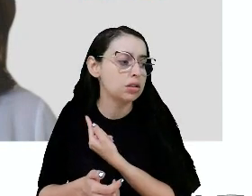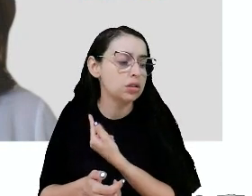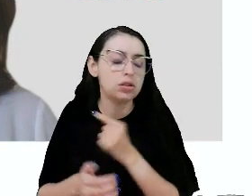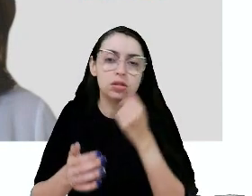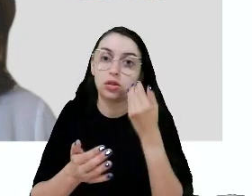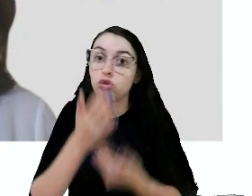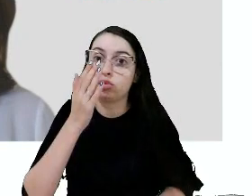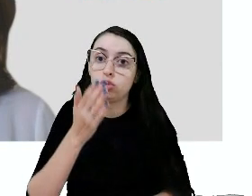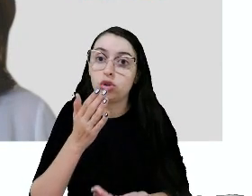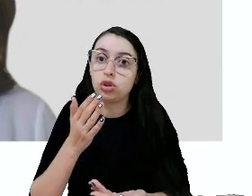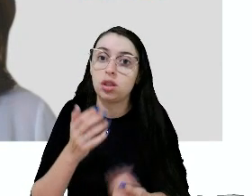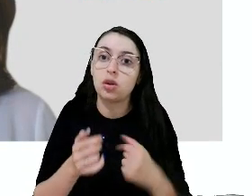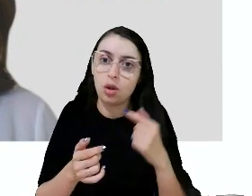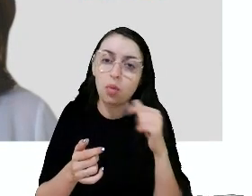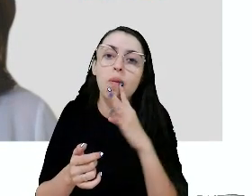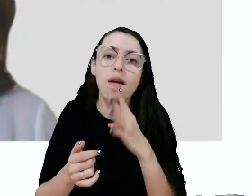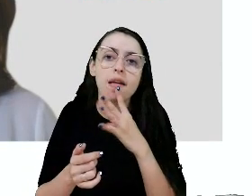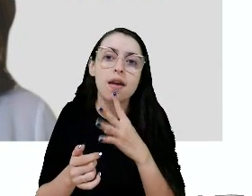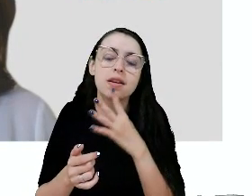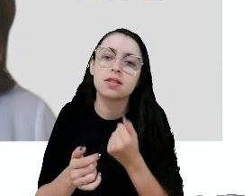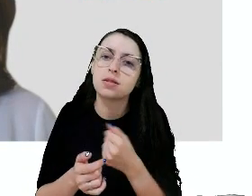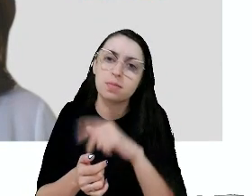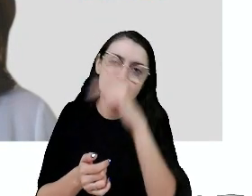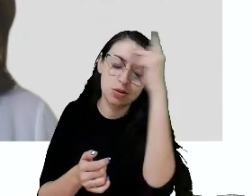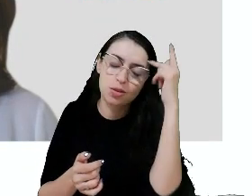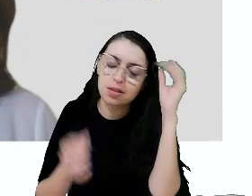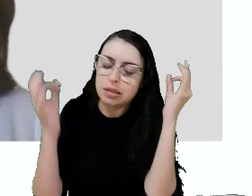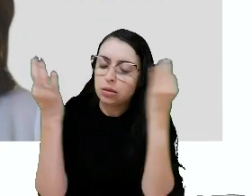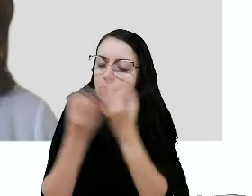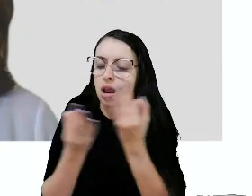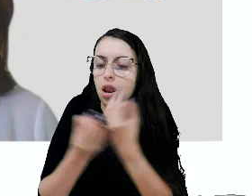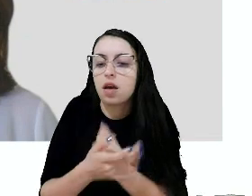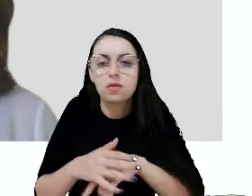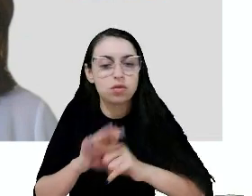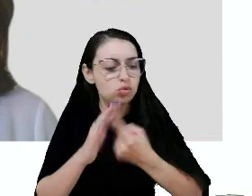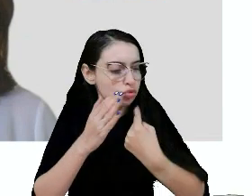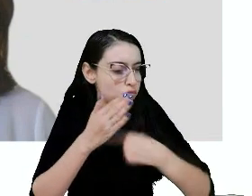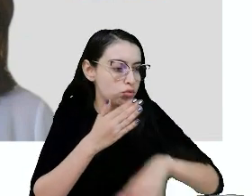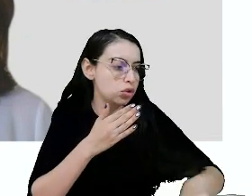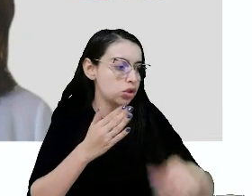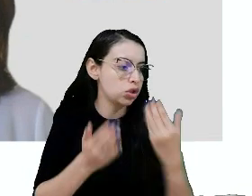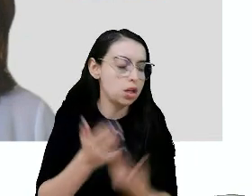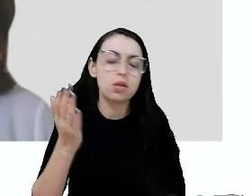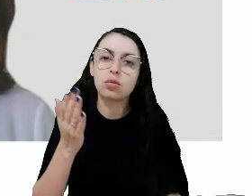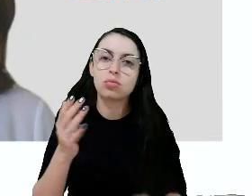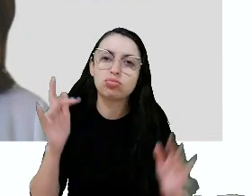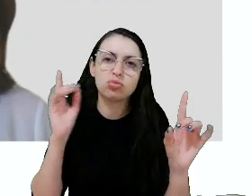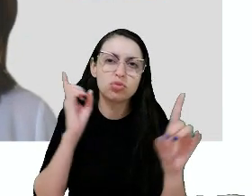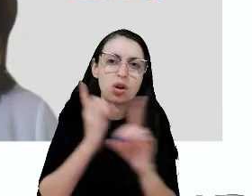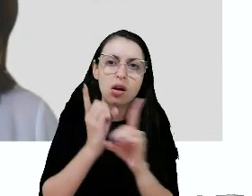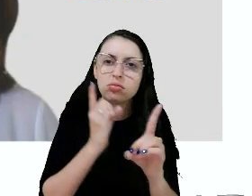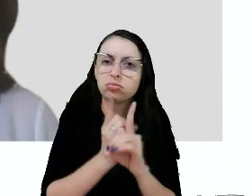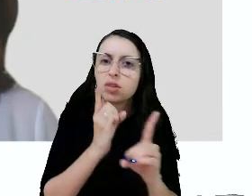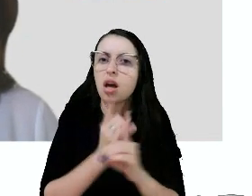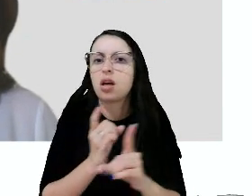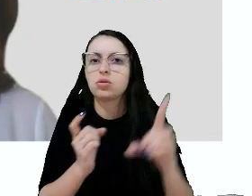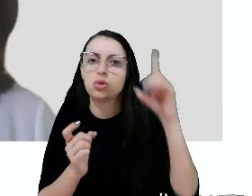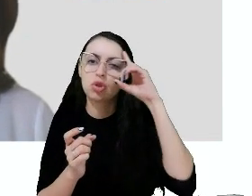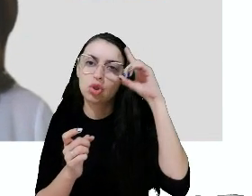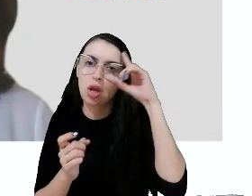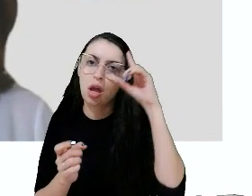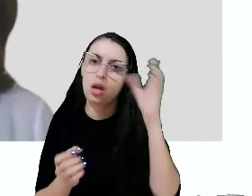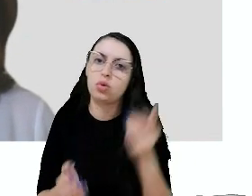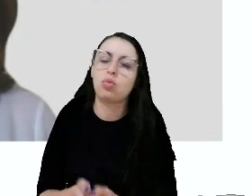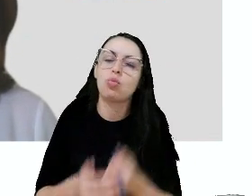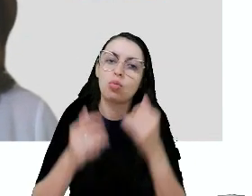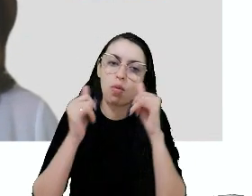que não estamos fugindo, porque eu conheço pessoas maravilhosas que estão fugindo do contato diário